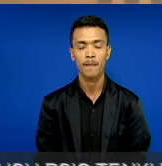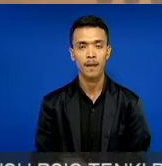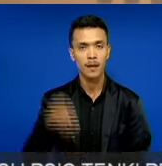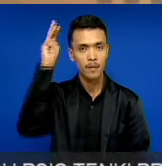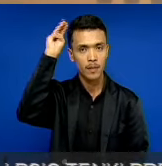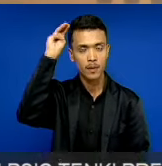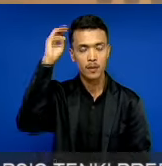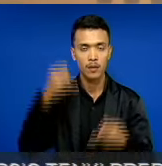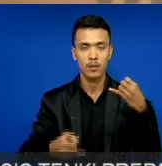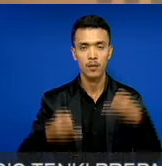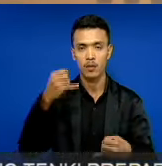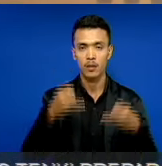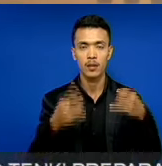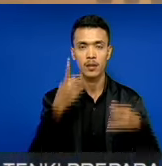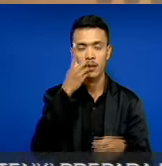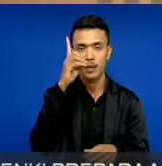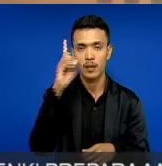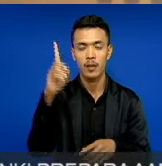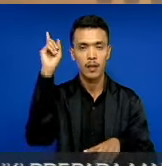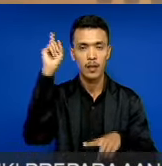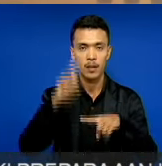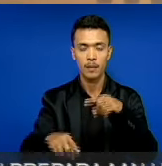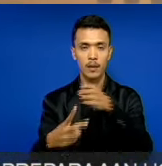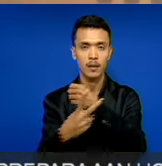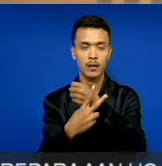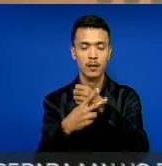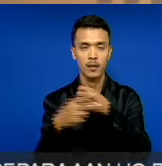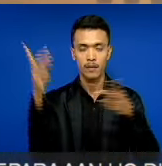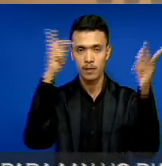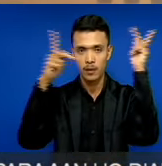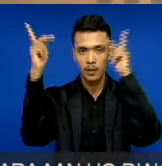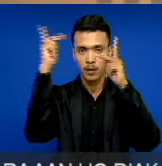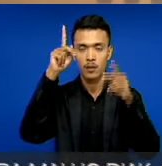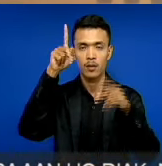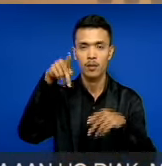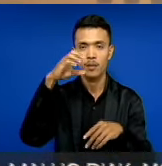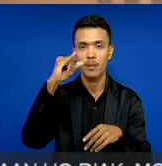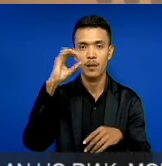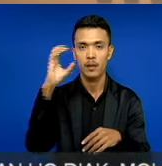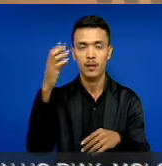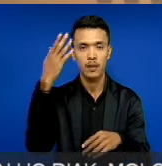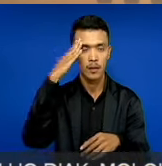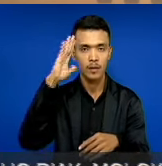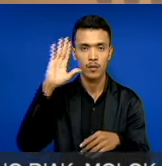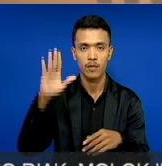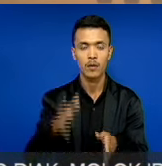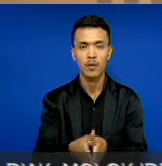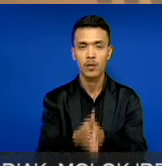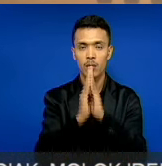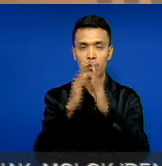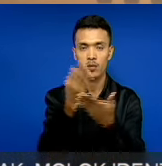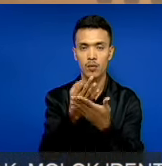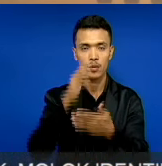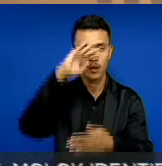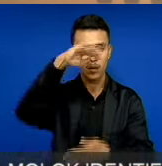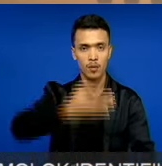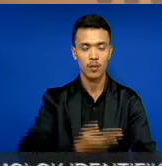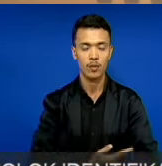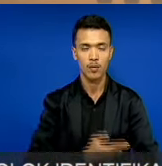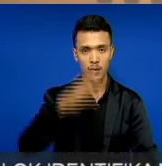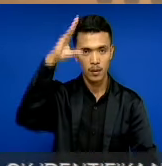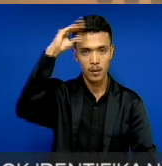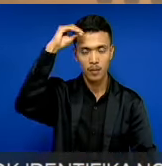Ministro de Justiça declara Labele arquiva caso Elementu PCIC nebe desconfia. Husu Osamba Wan Mane